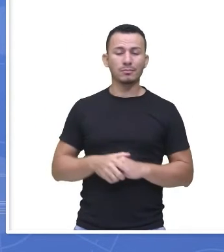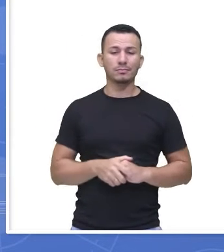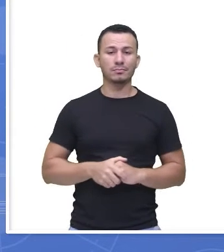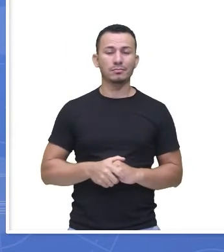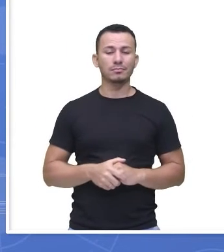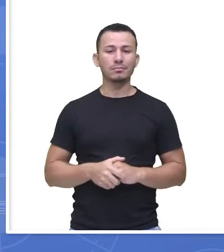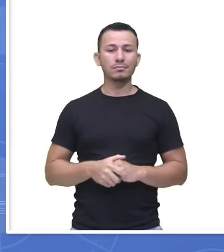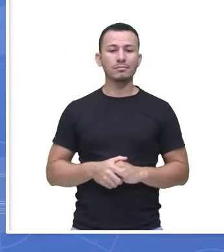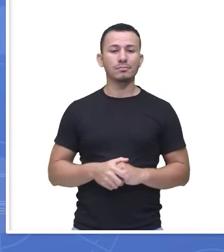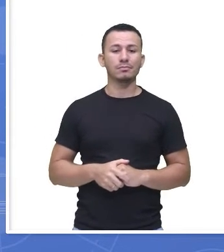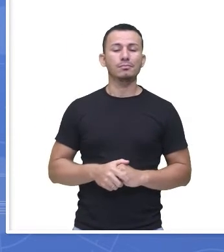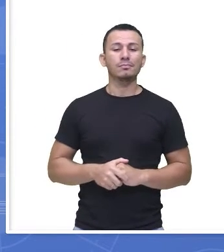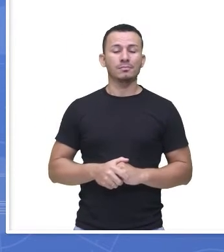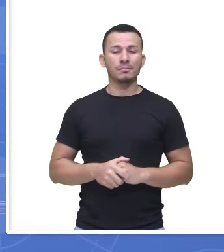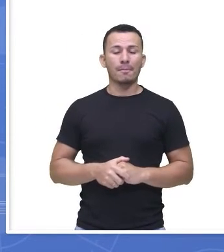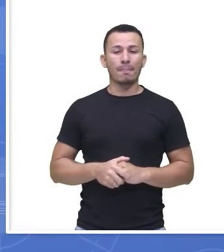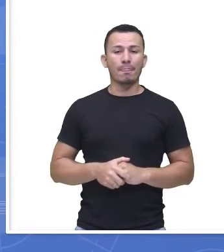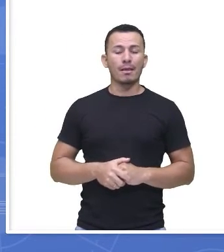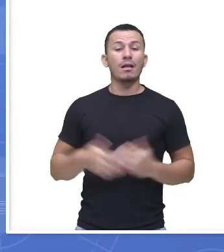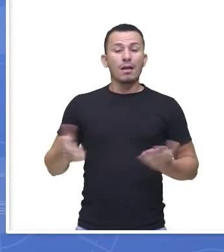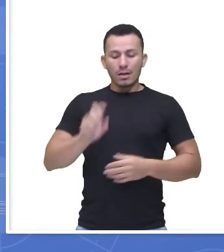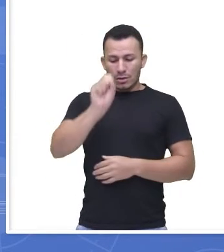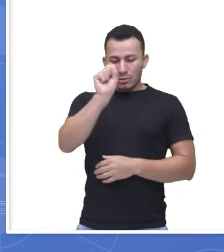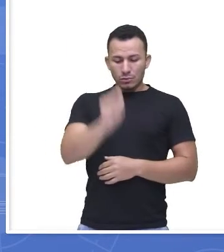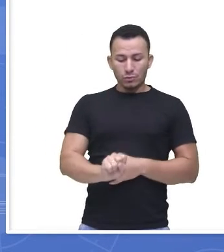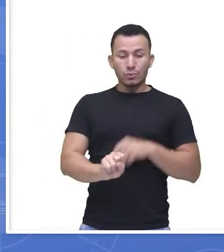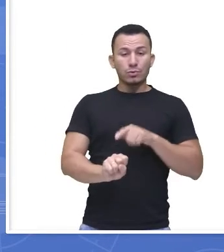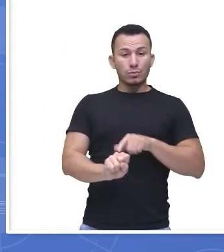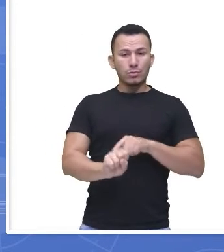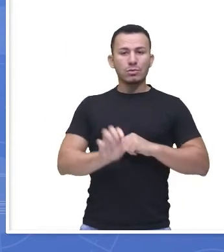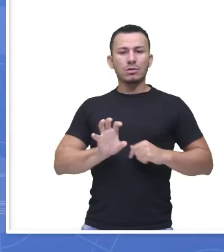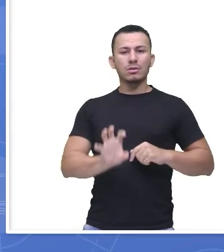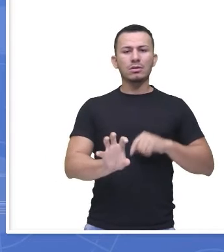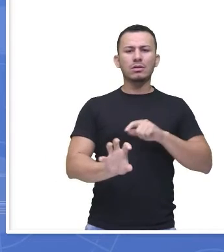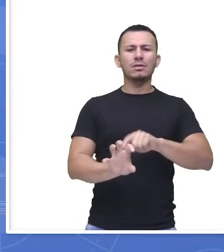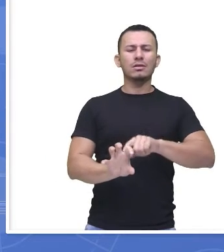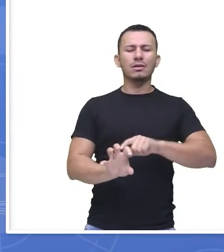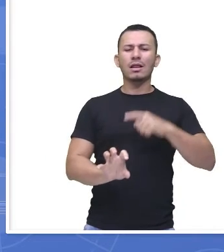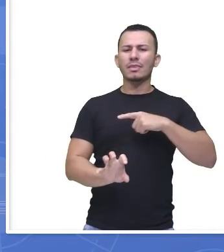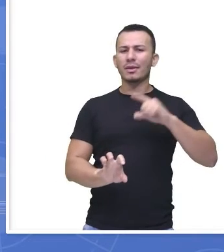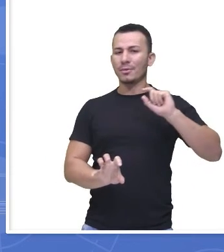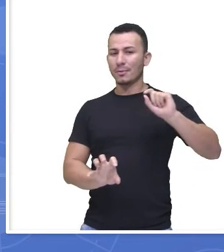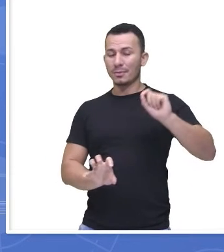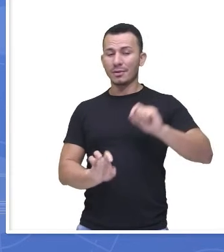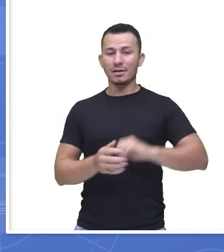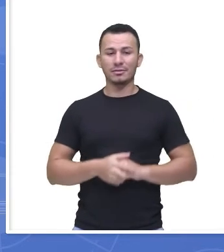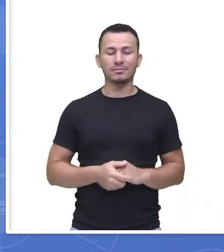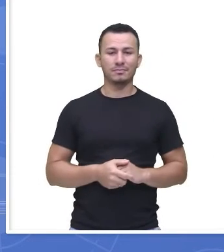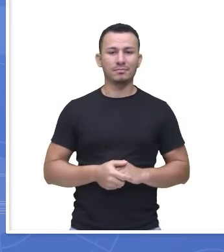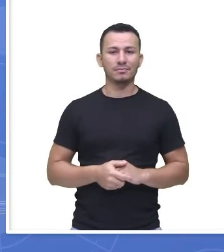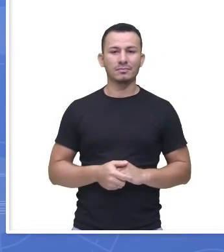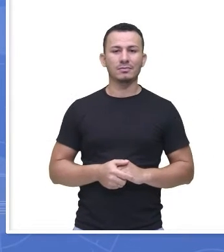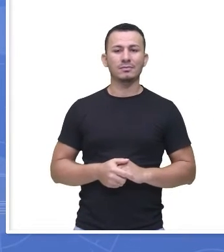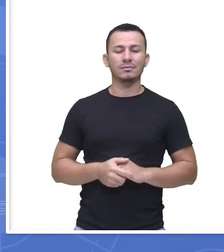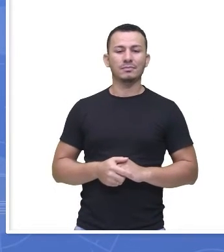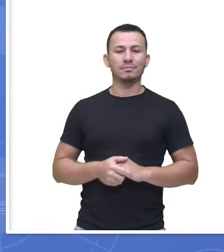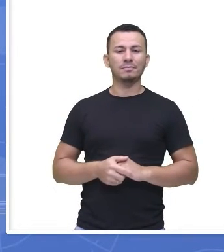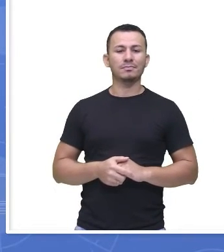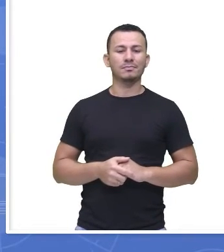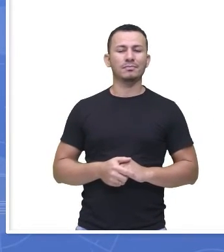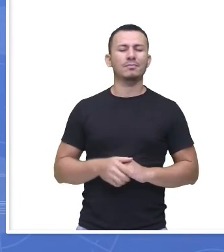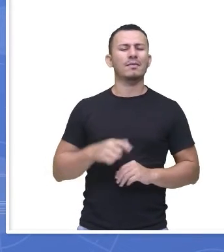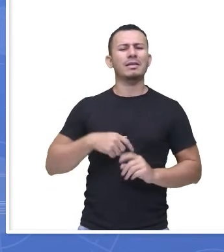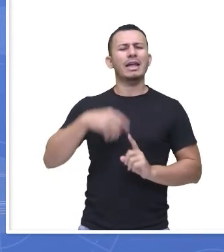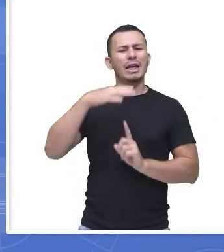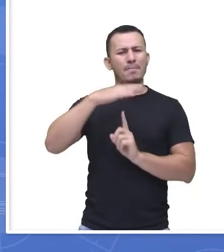E chegando agora no sul, né, que é os estados aí que compõem a região sul,